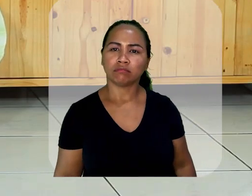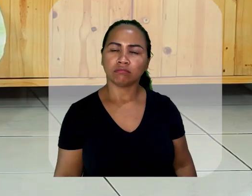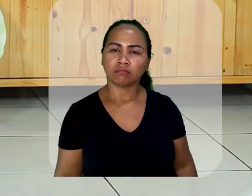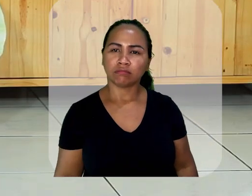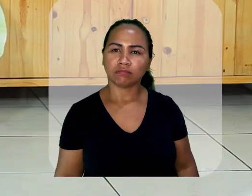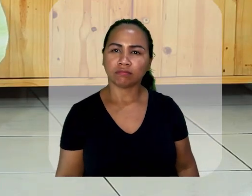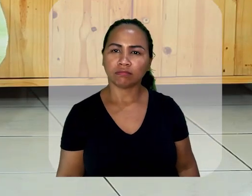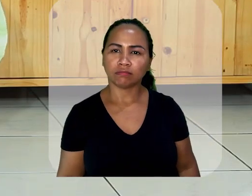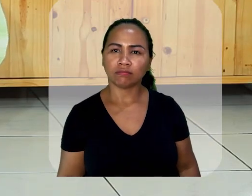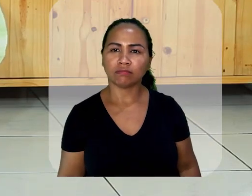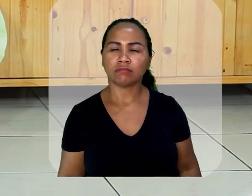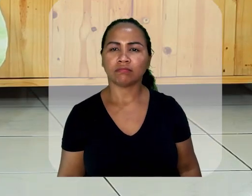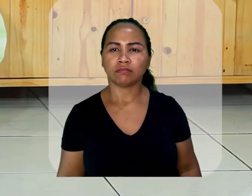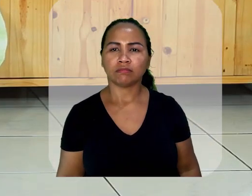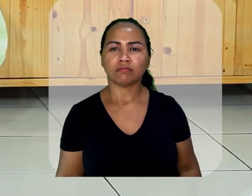E a poesia.